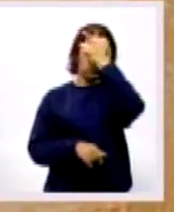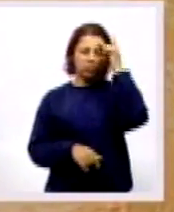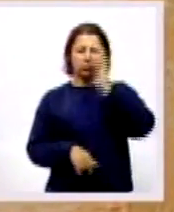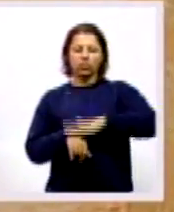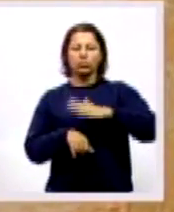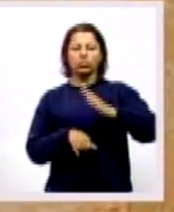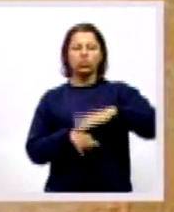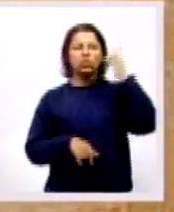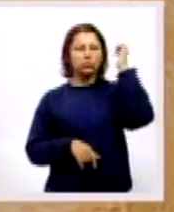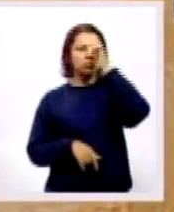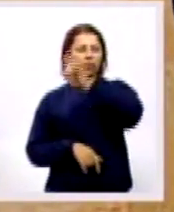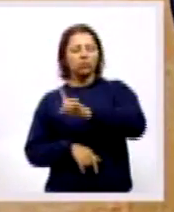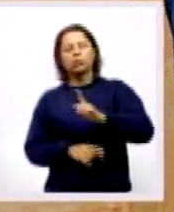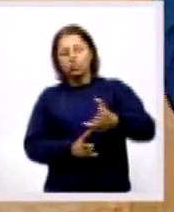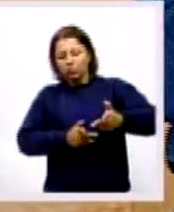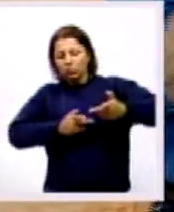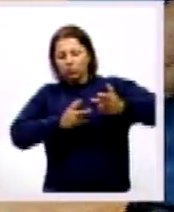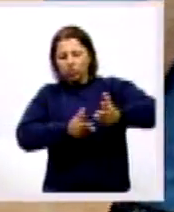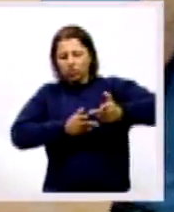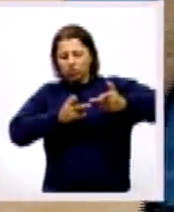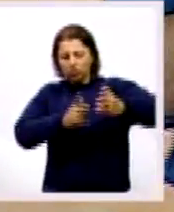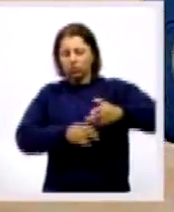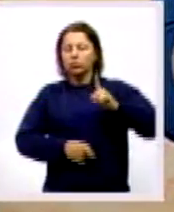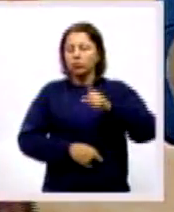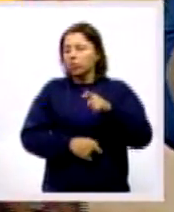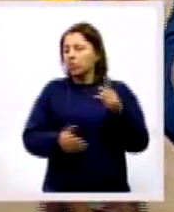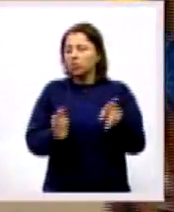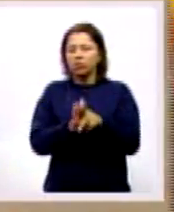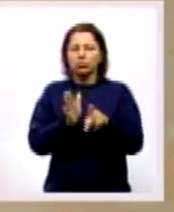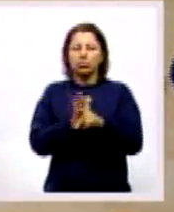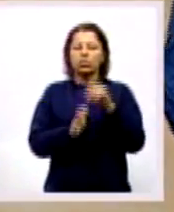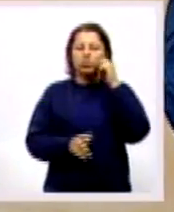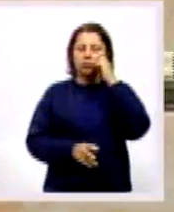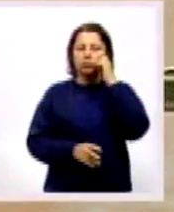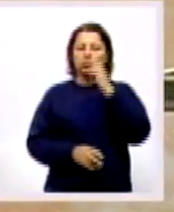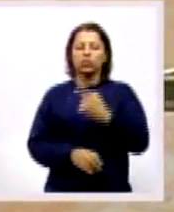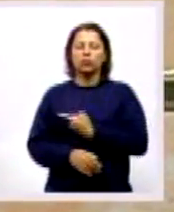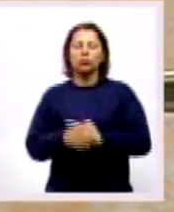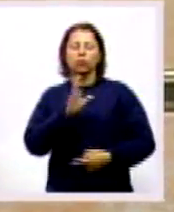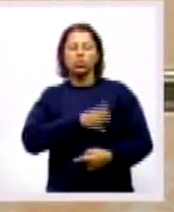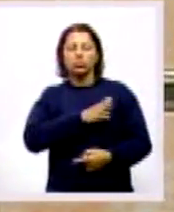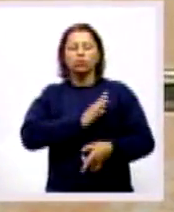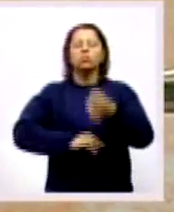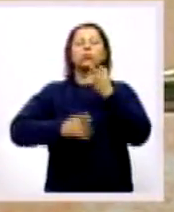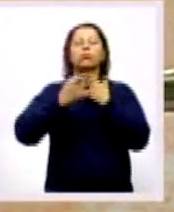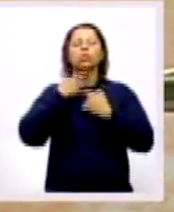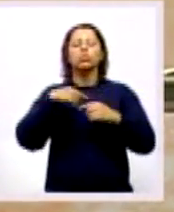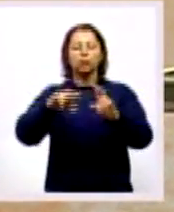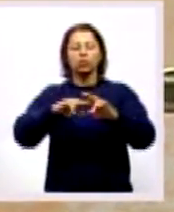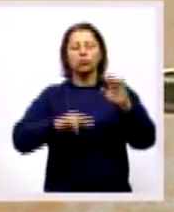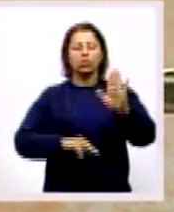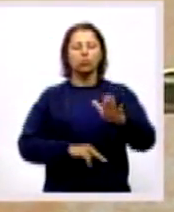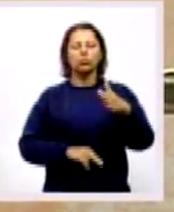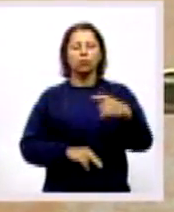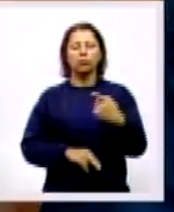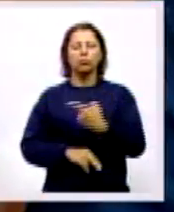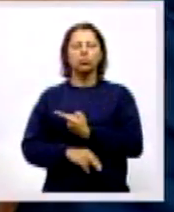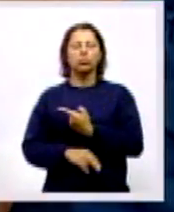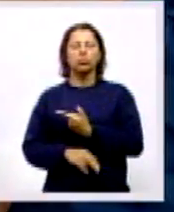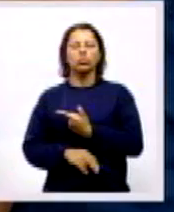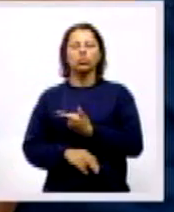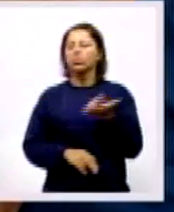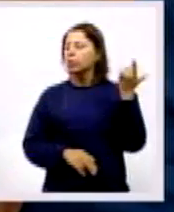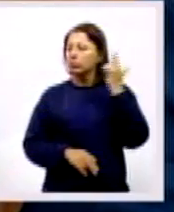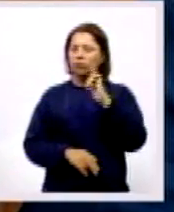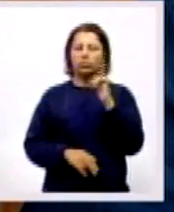quer conquistar. É humano isso, é humanidade. Por isso que quando entra na liquidação, ninguém dá